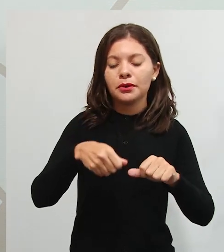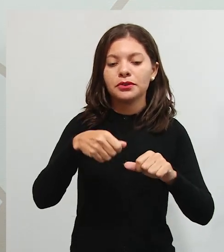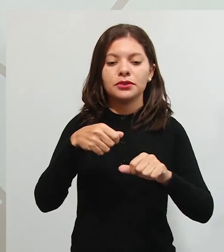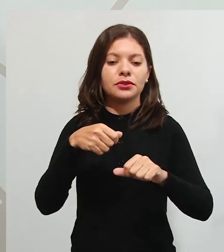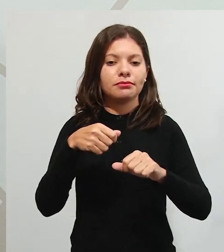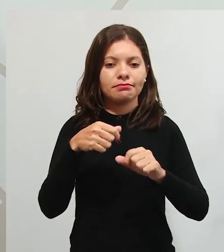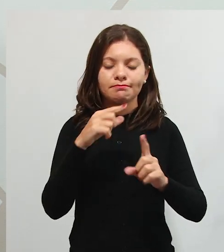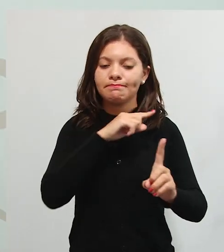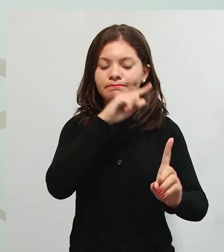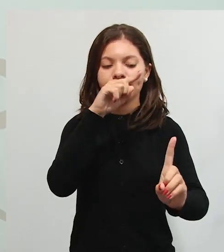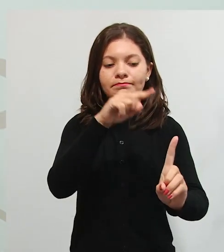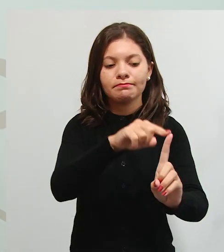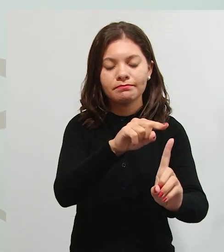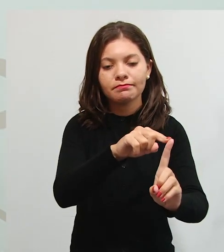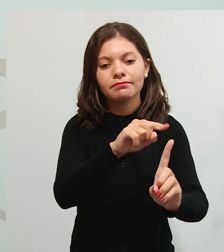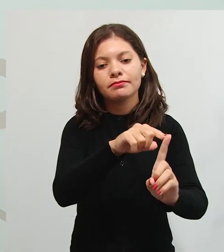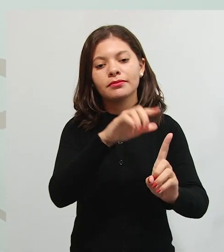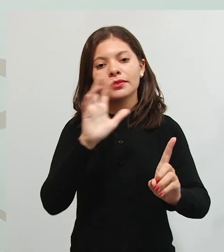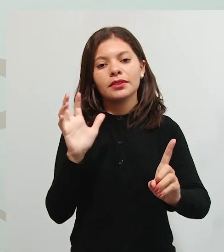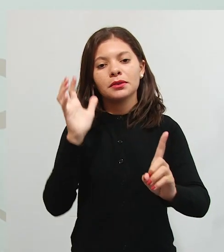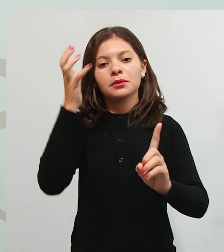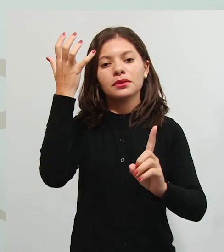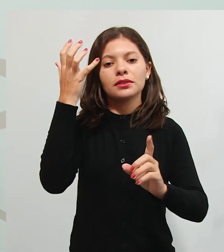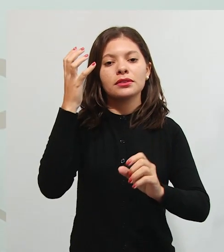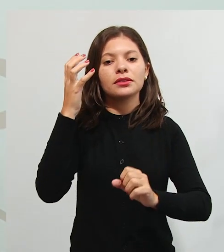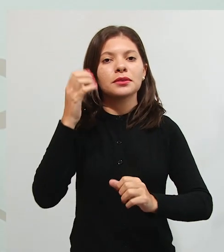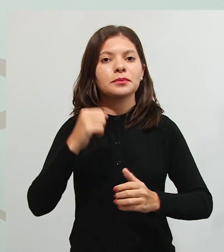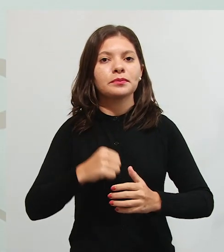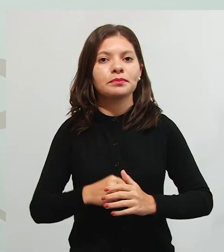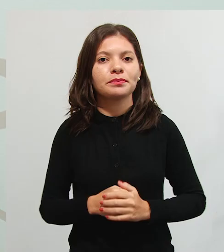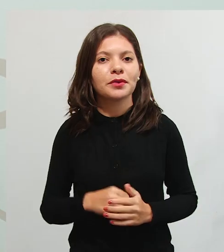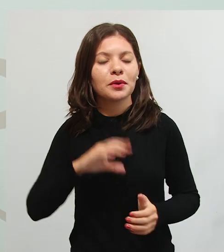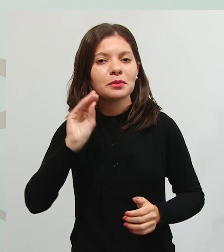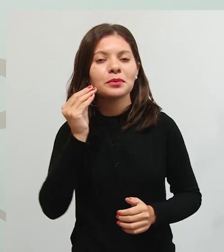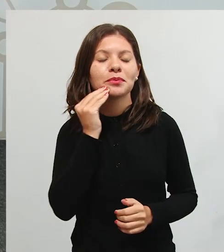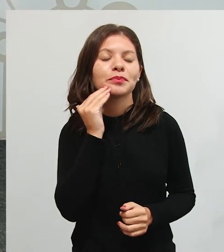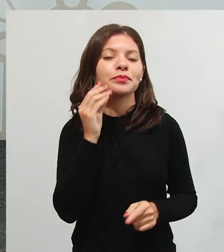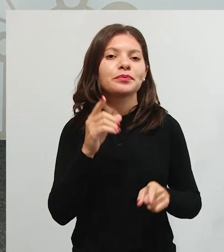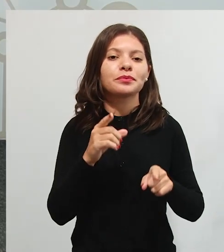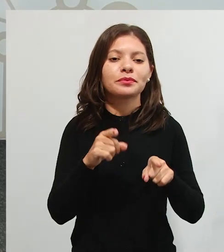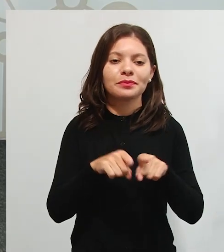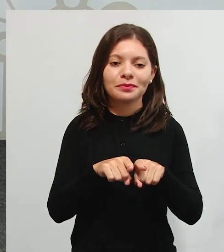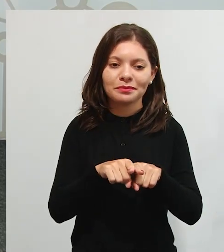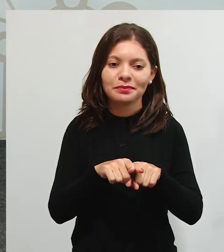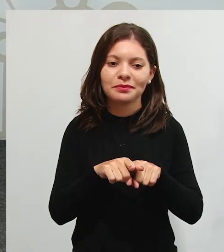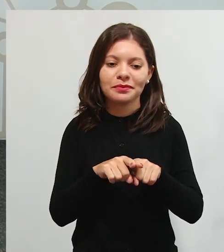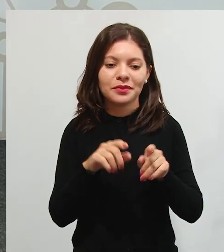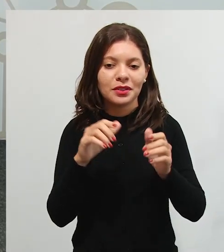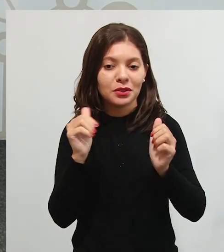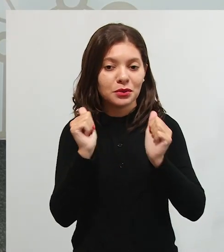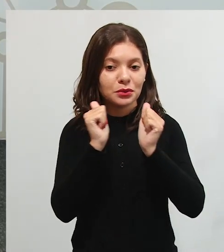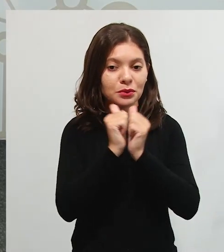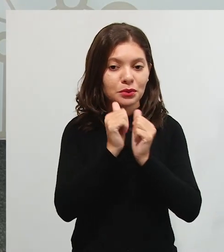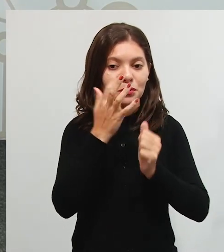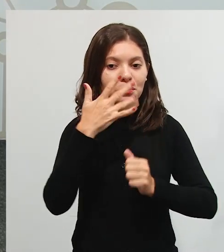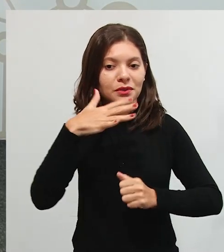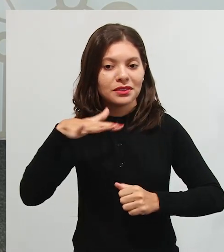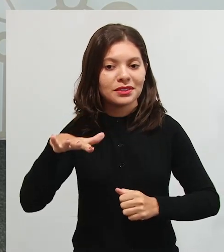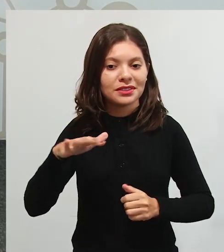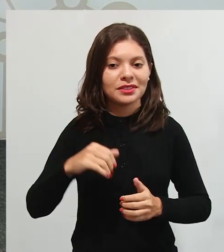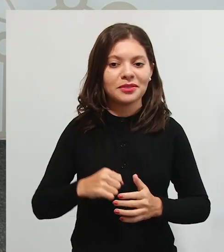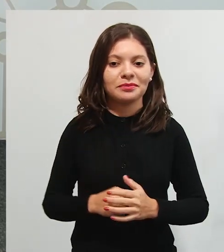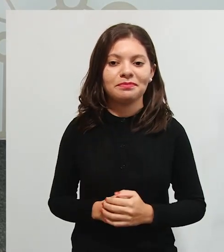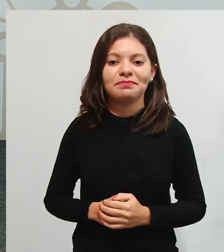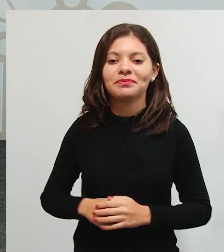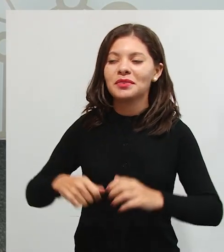para que aconteçam, né, essas situações e ter a oportunidade de trabalhar isso com a criança. Portanto, tem que